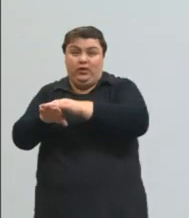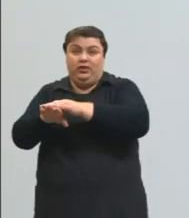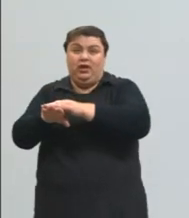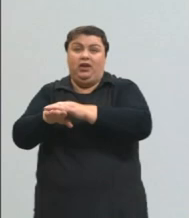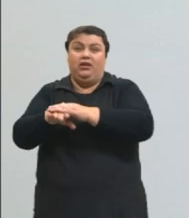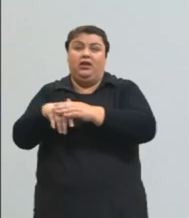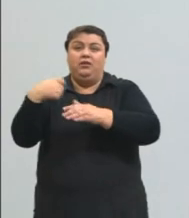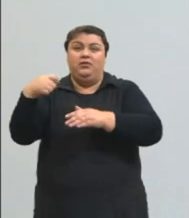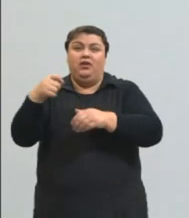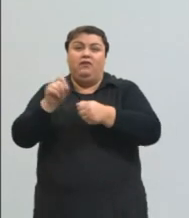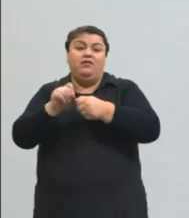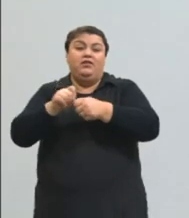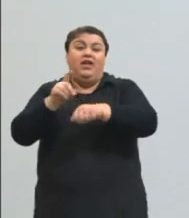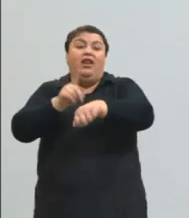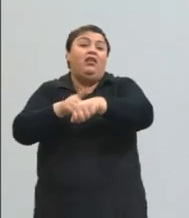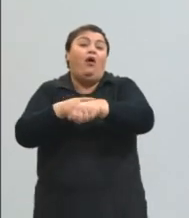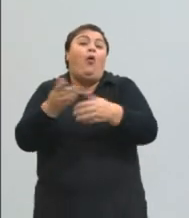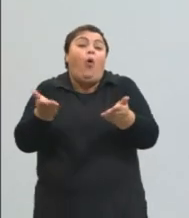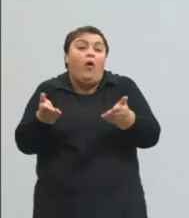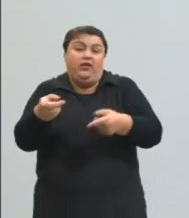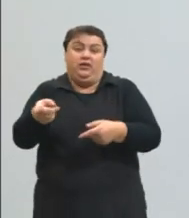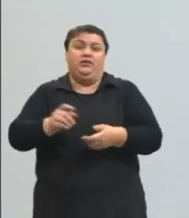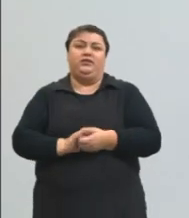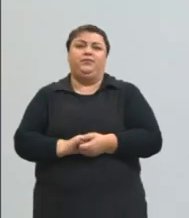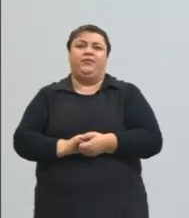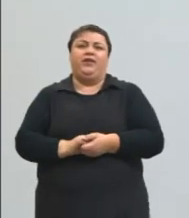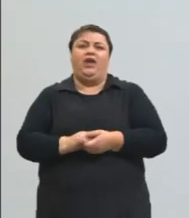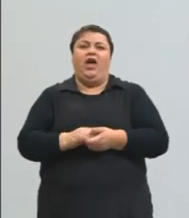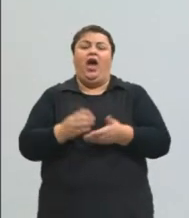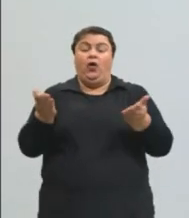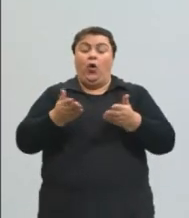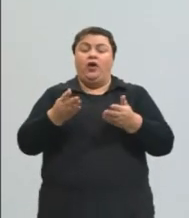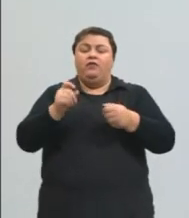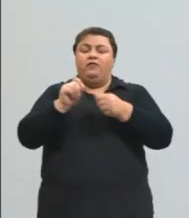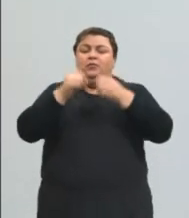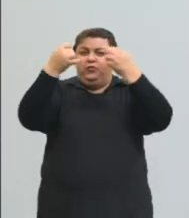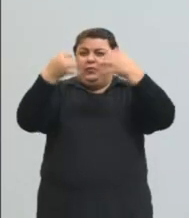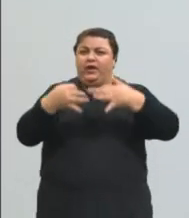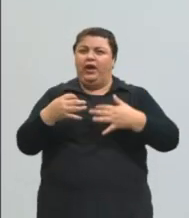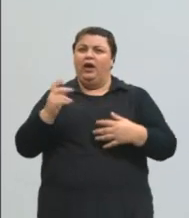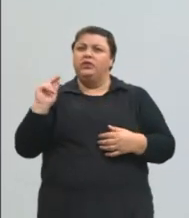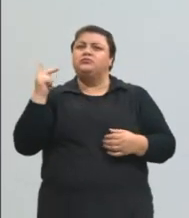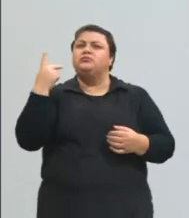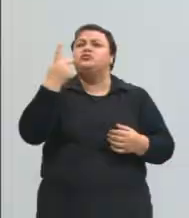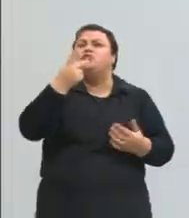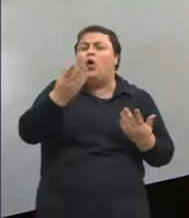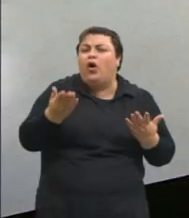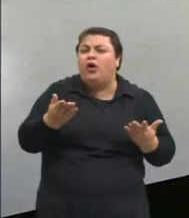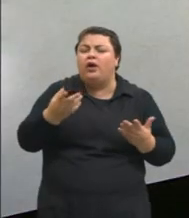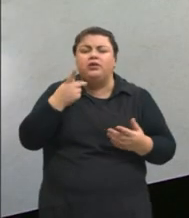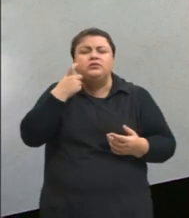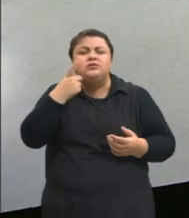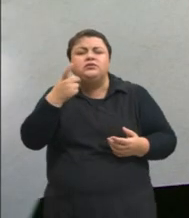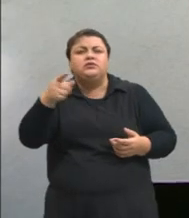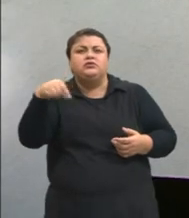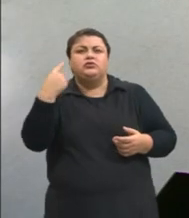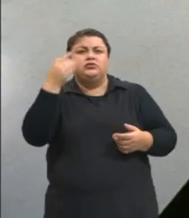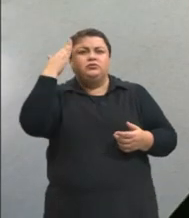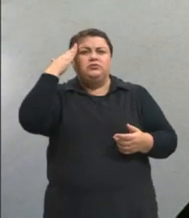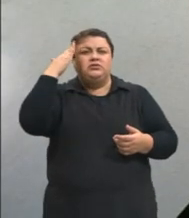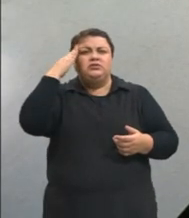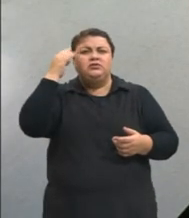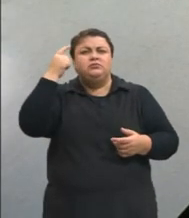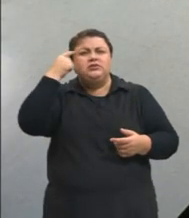Bom, vamos falar um pouquinho a nível histórico, professor Lucas? Vamos sim. E é interessante a gente pensar